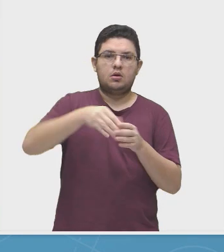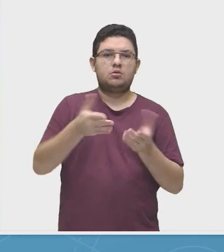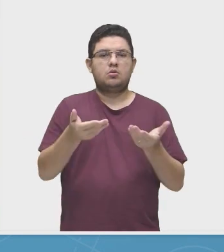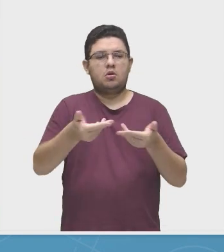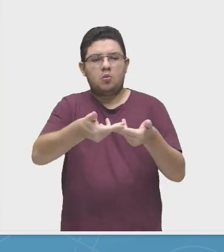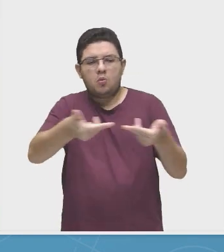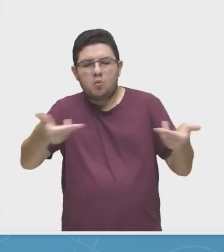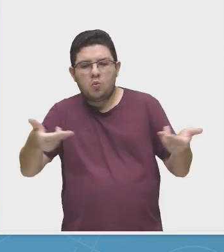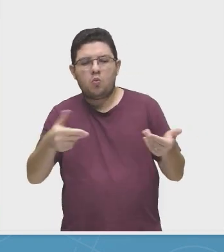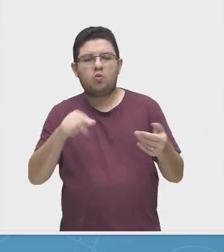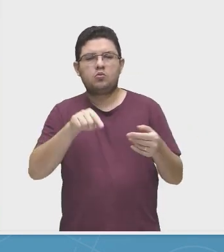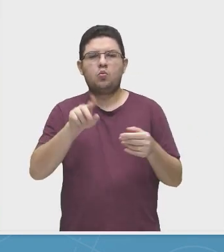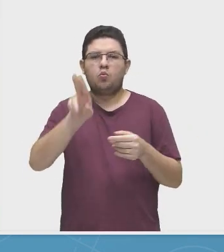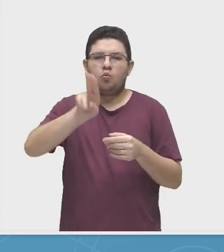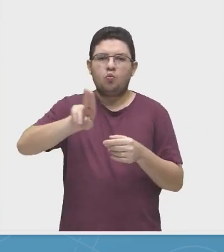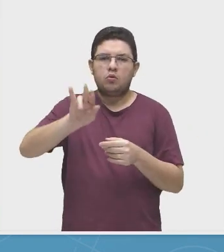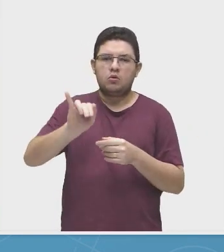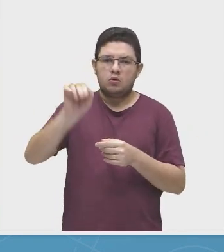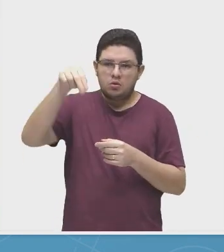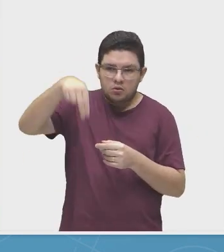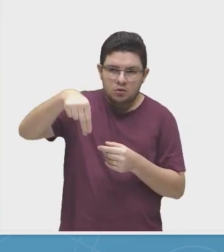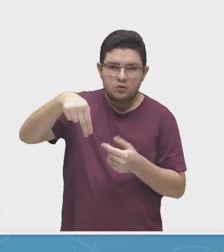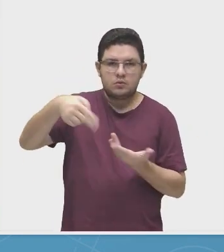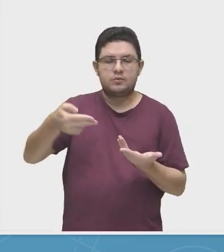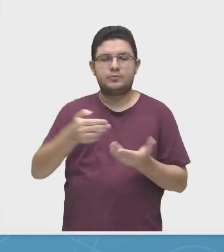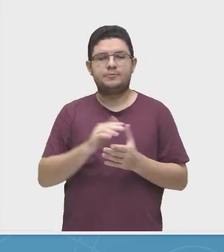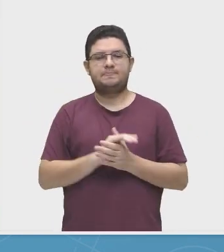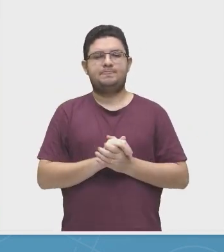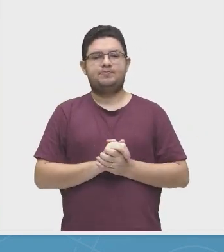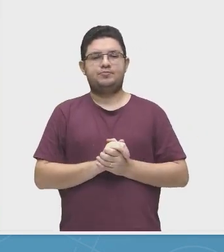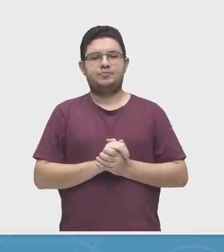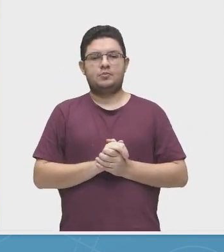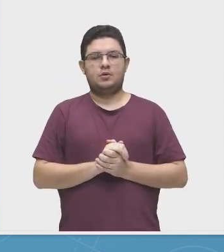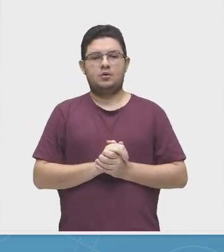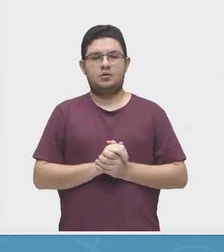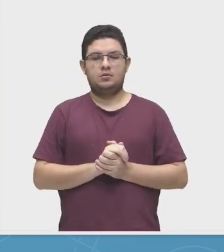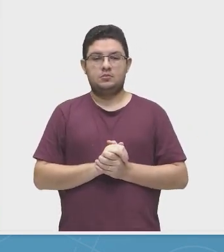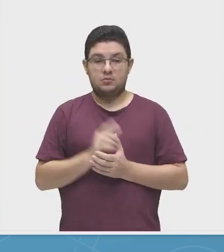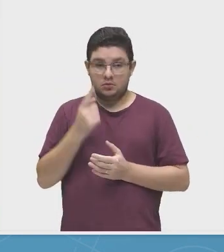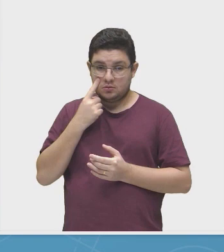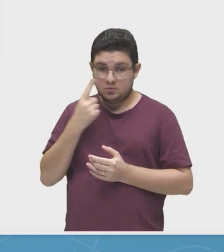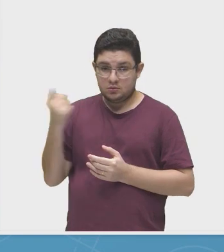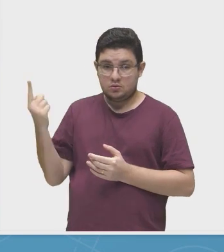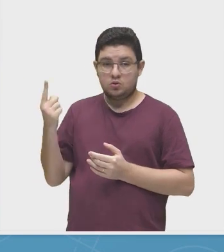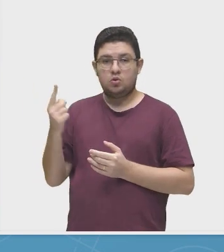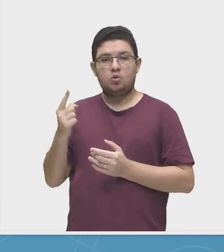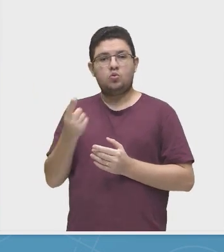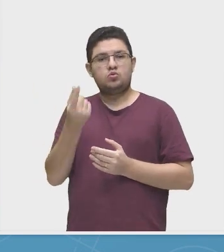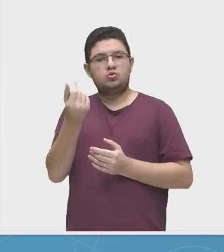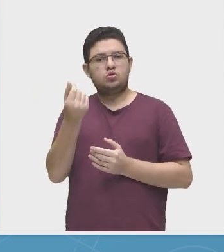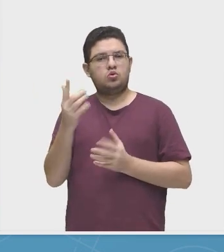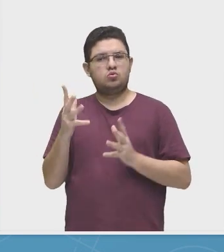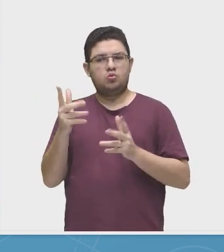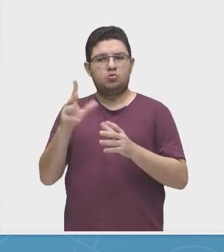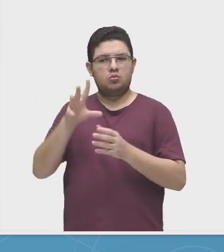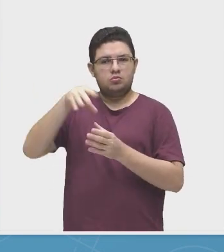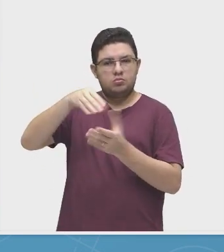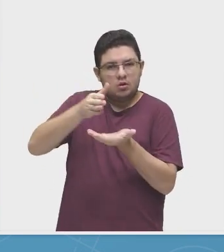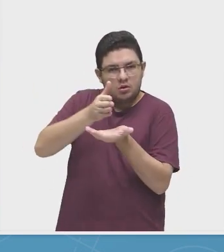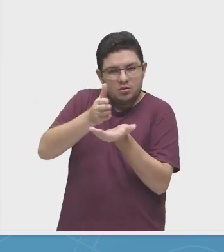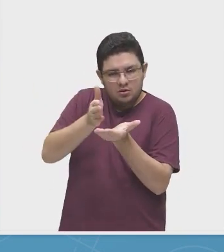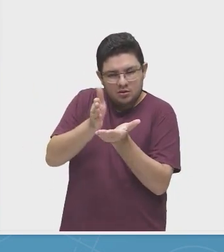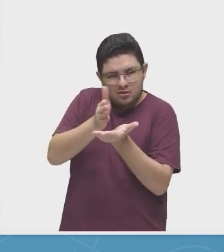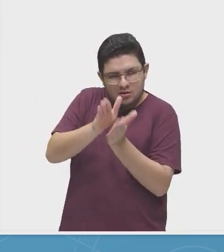uma carteira. All the money is in my wallet. Todo o dinheiro está dentro da minha carteira. Outra situação de